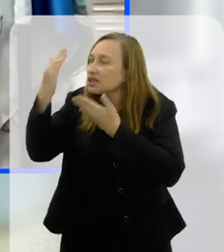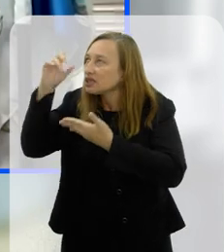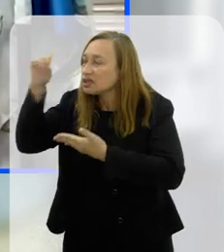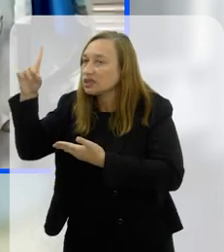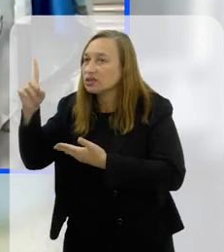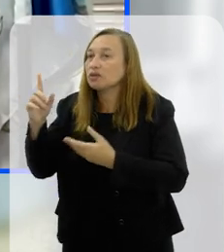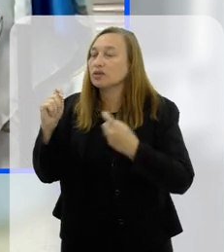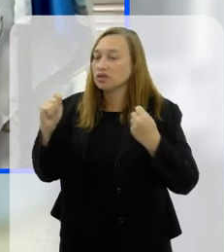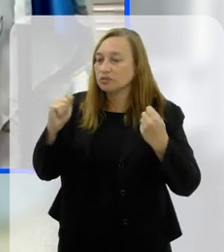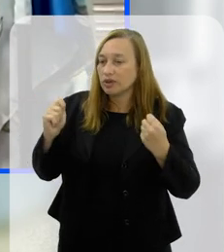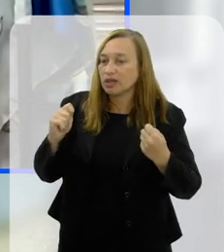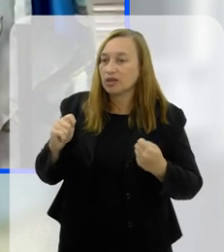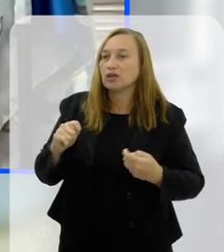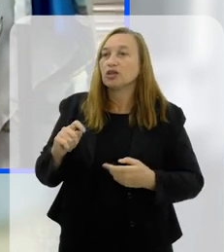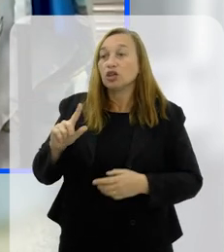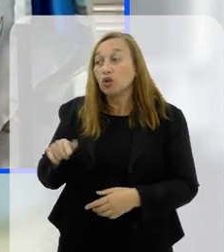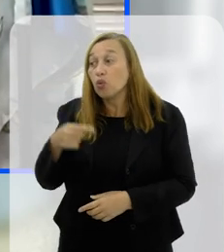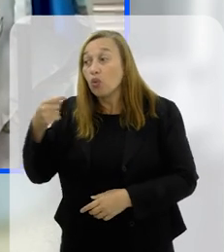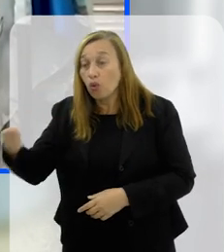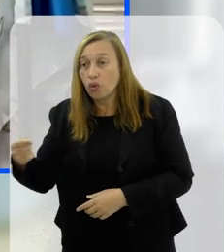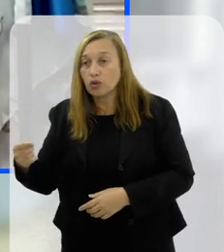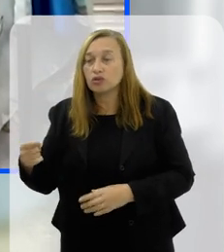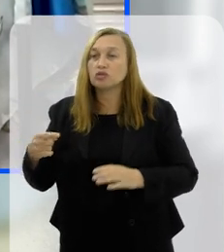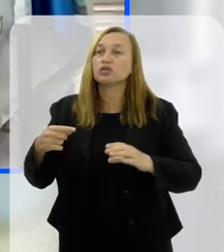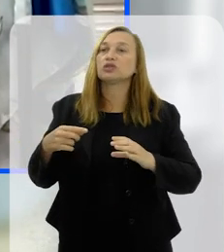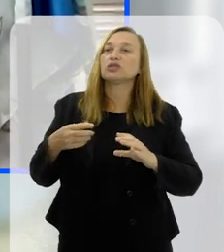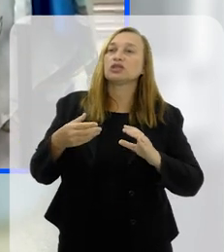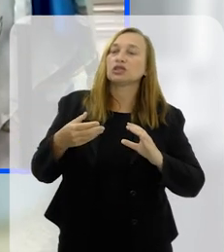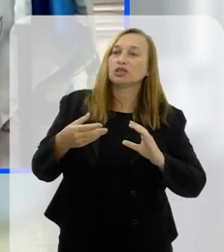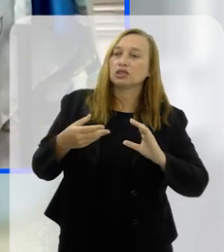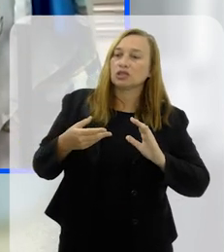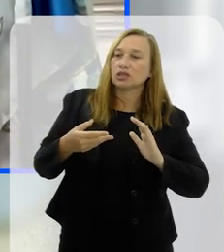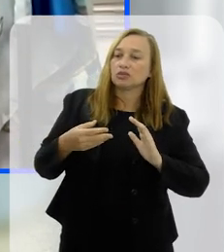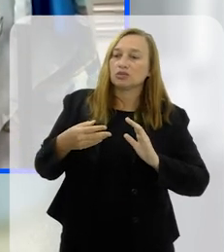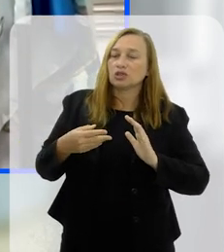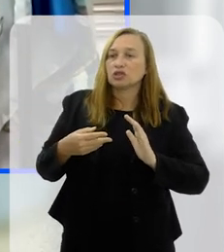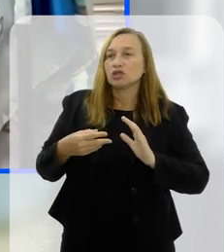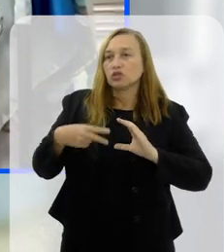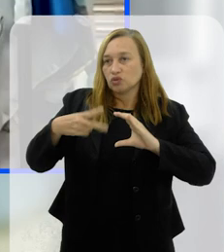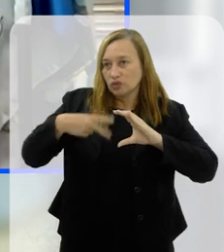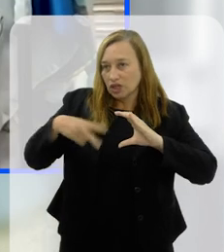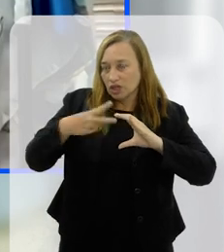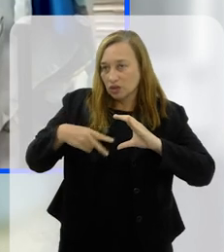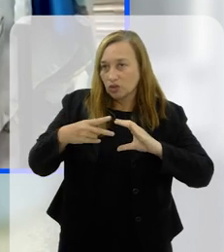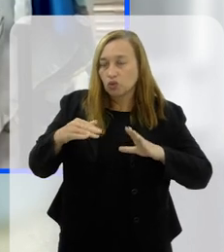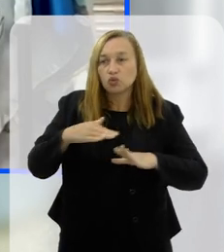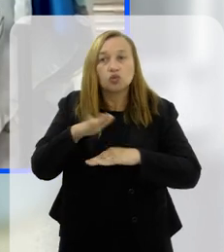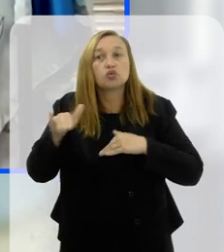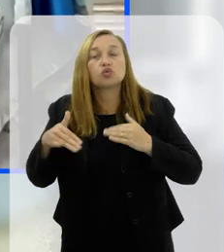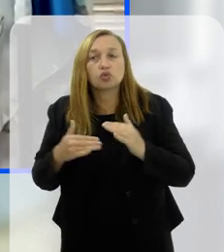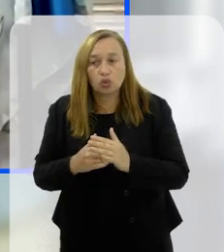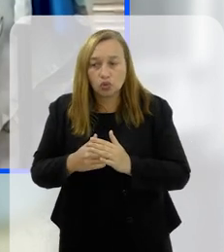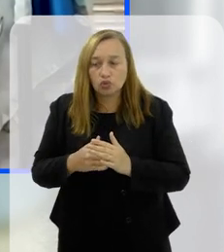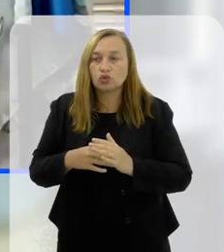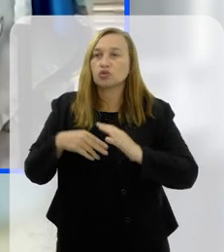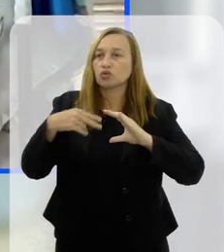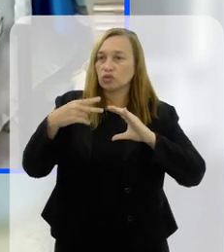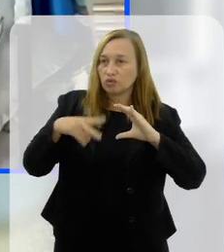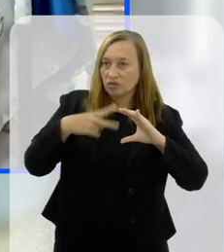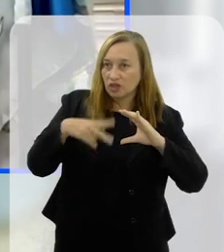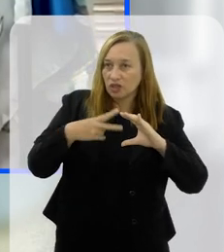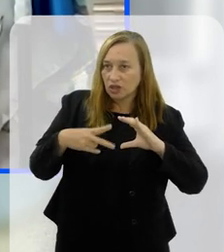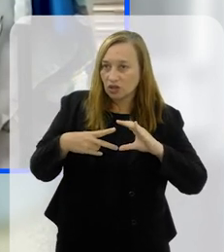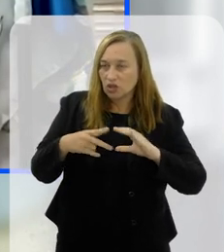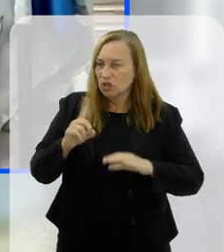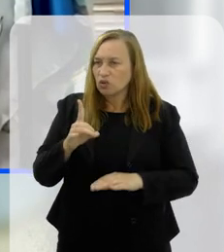Graças a Deus eu espero que também que os outros né que a câmara de vereadores todas as câmaras não é só uma câmara é todas as